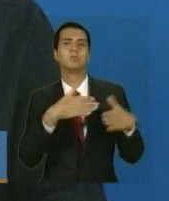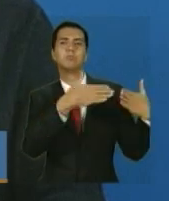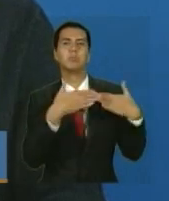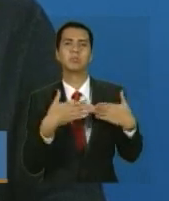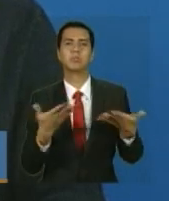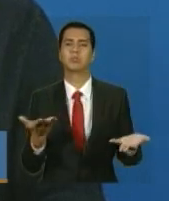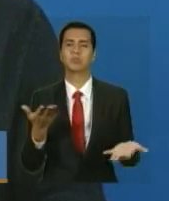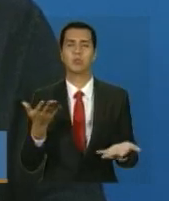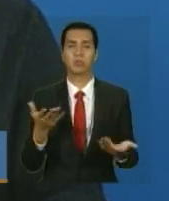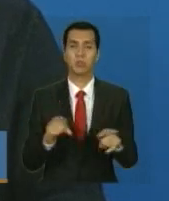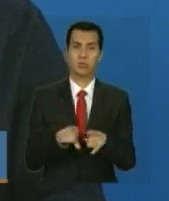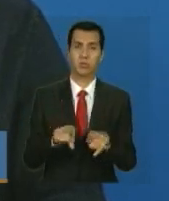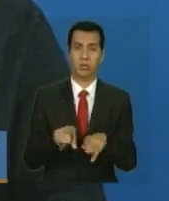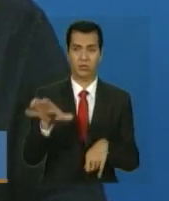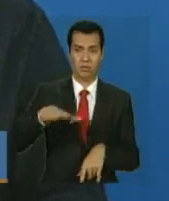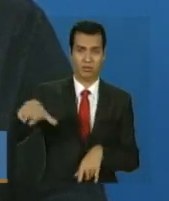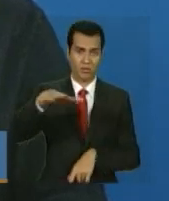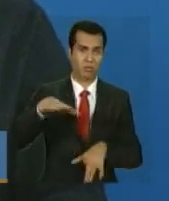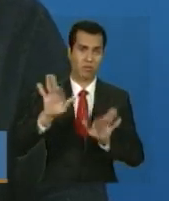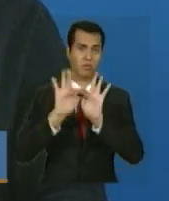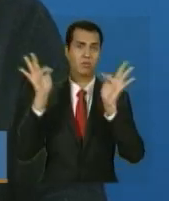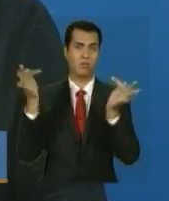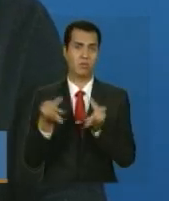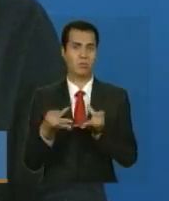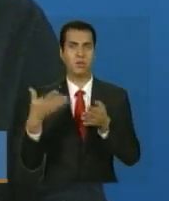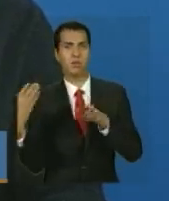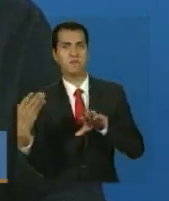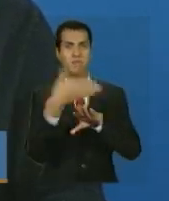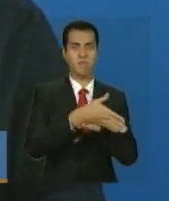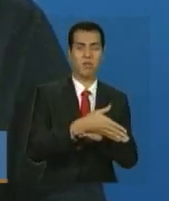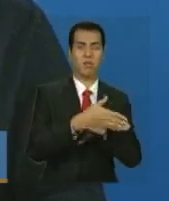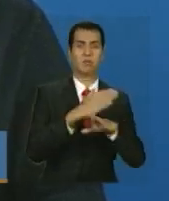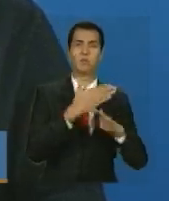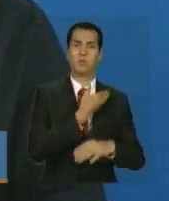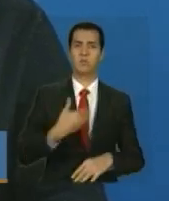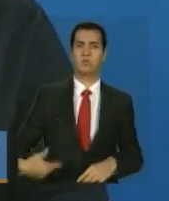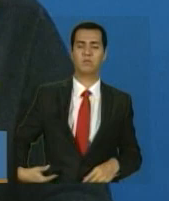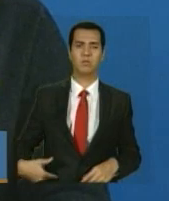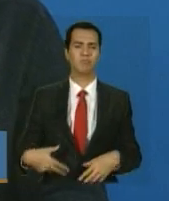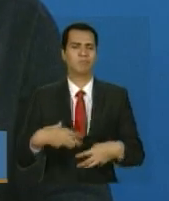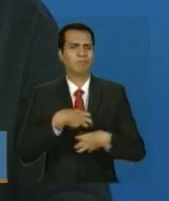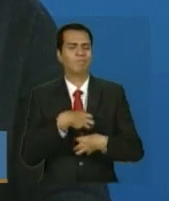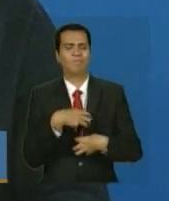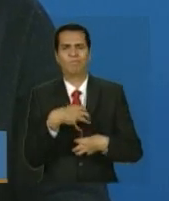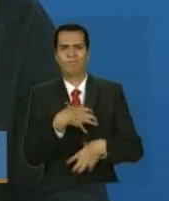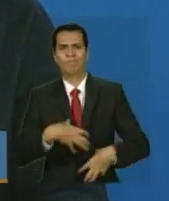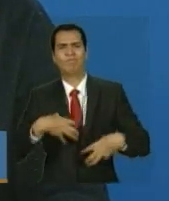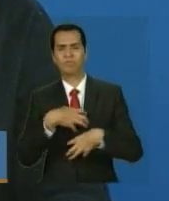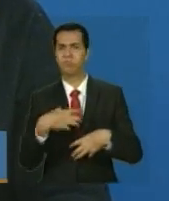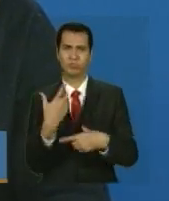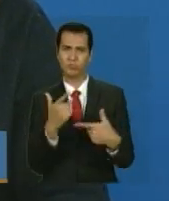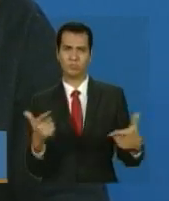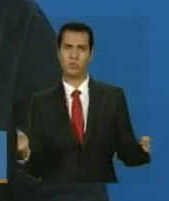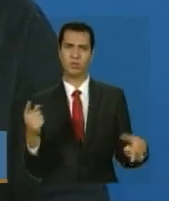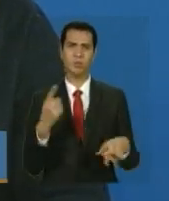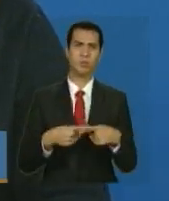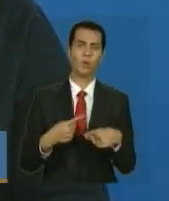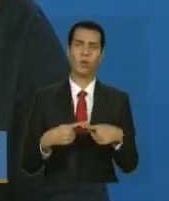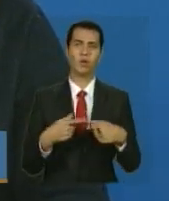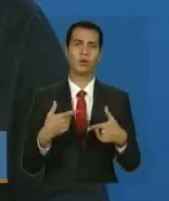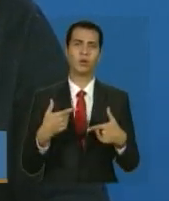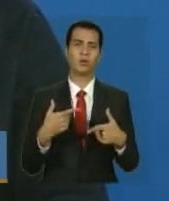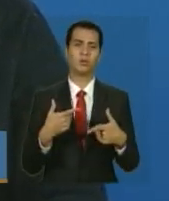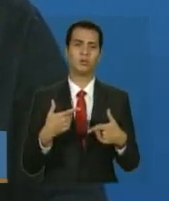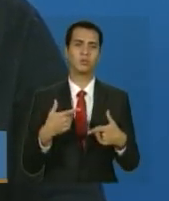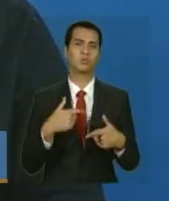sentir acolhidas num espaço público, porque até pela dificuldade de dominar os